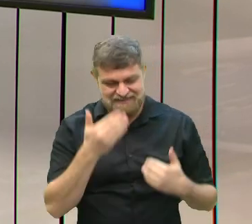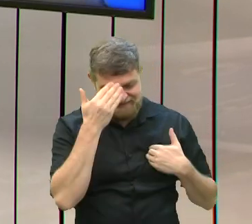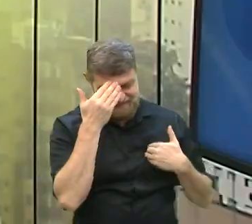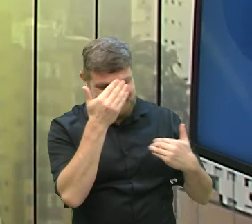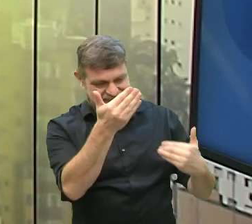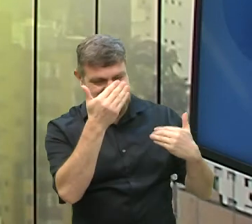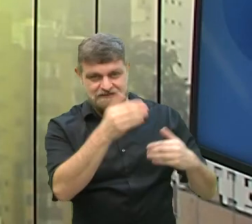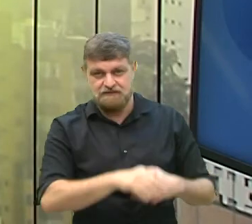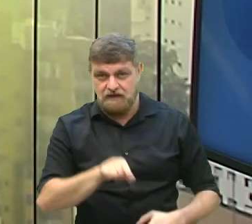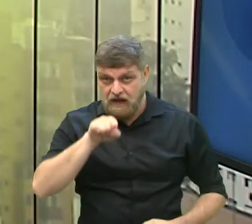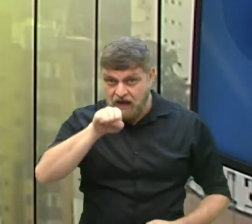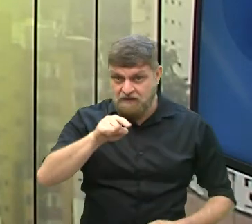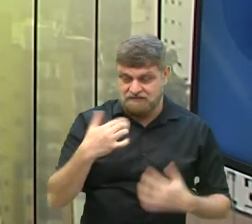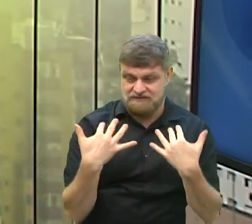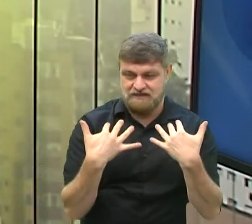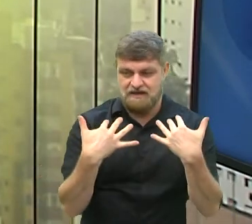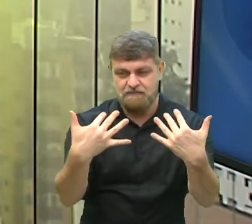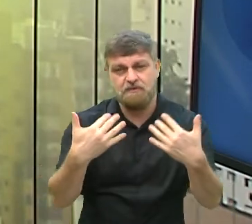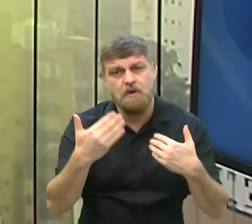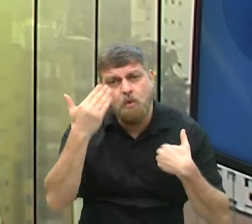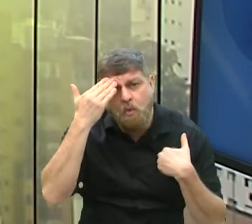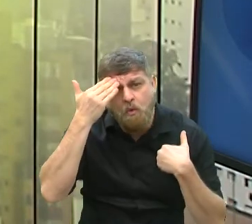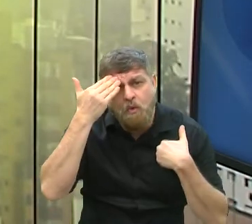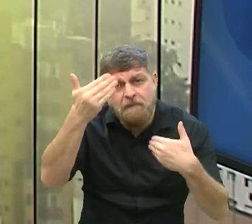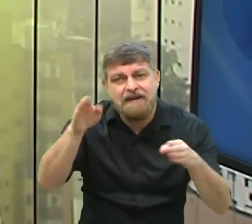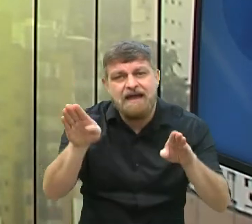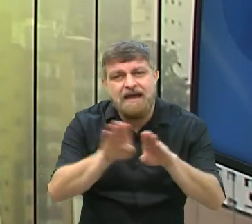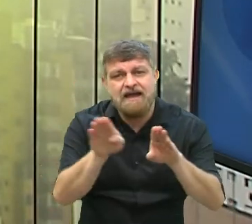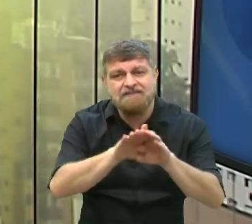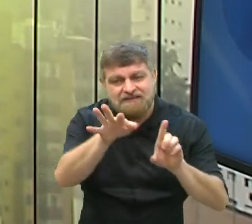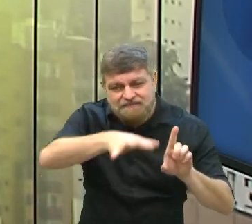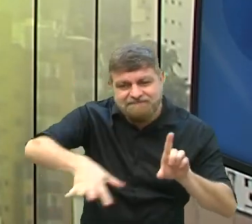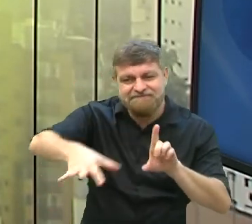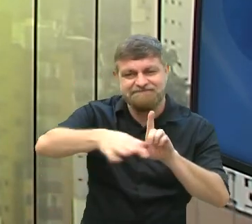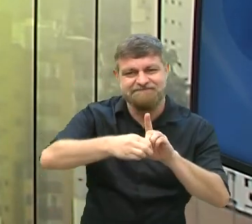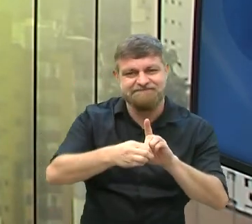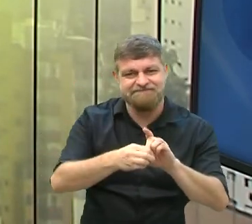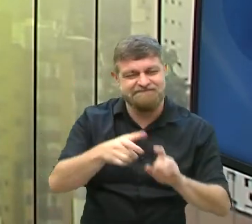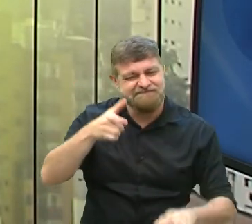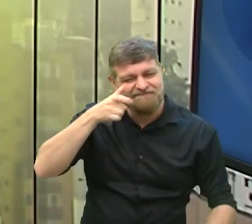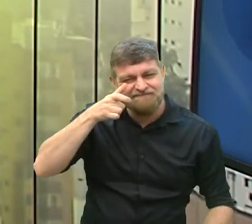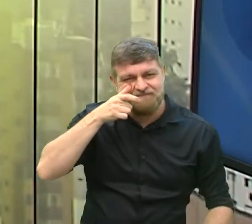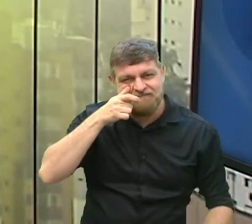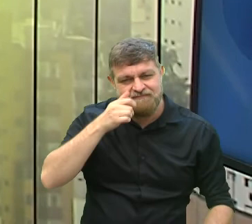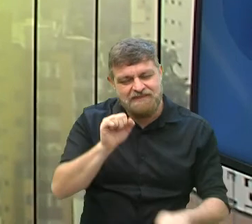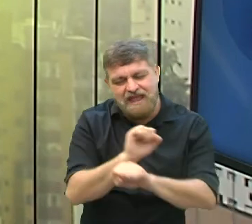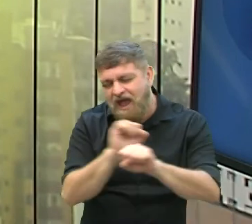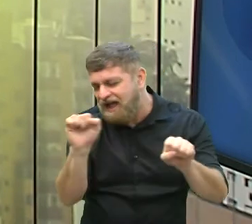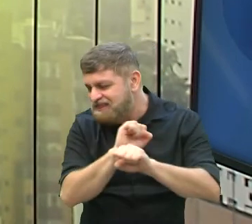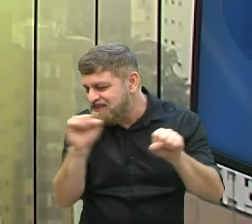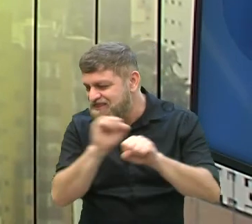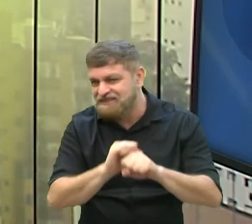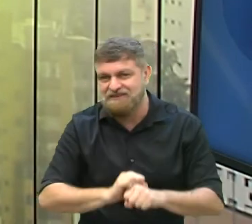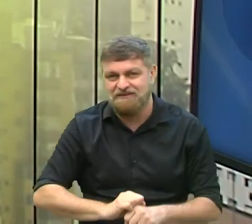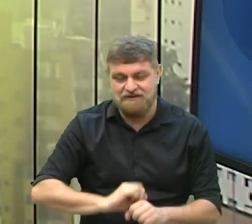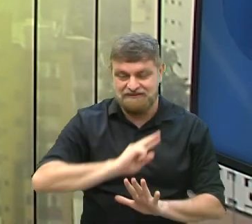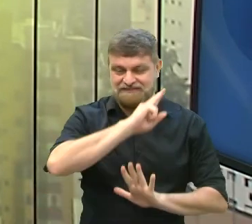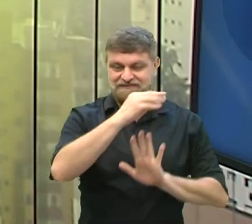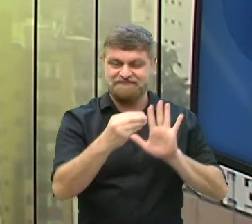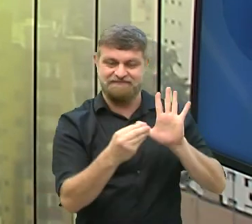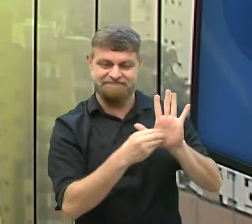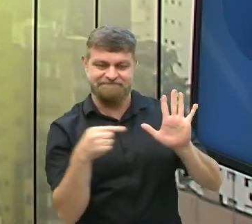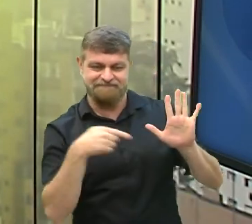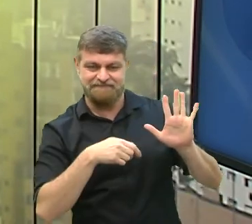obrigada. E para você aí de casa, muito obrigada também pela sua companhia de sempre aqui no Giro Ambiental. Eu adoro esse momento de falar de